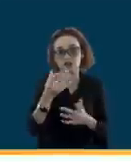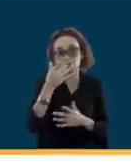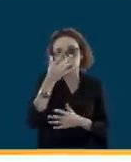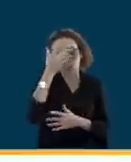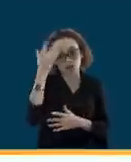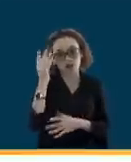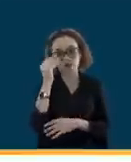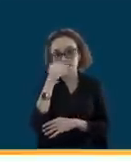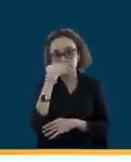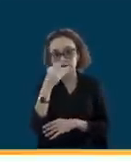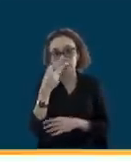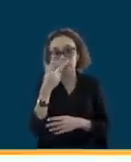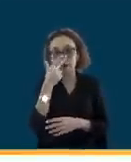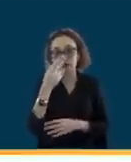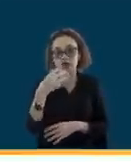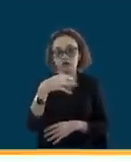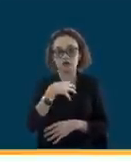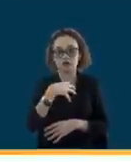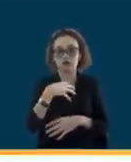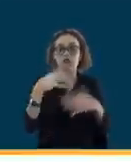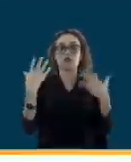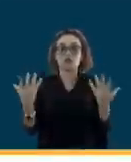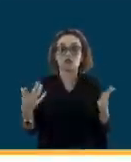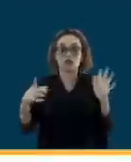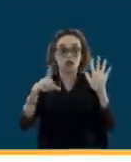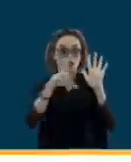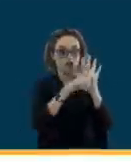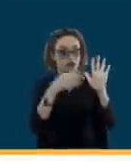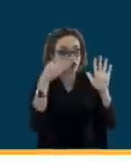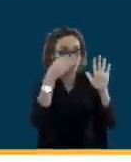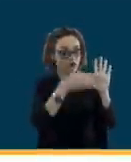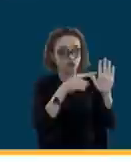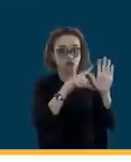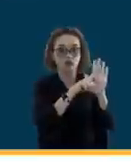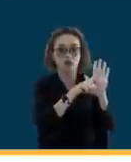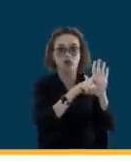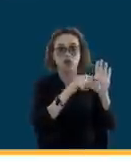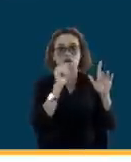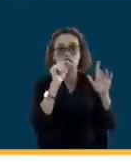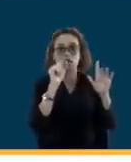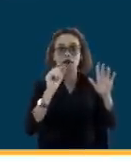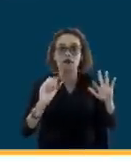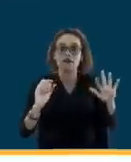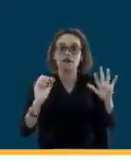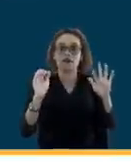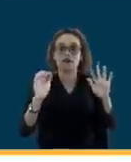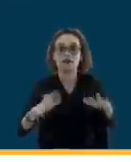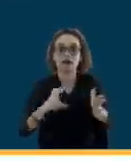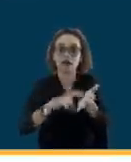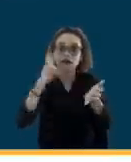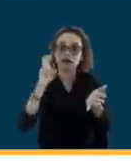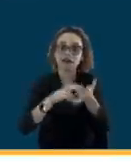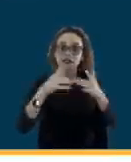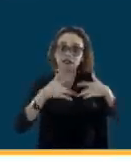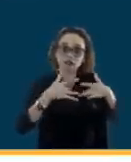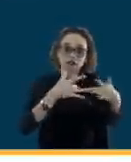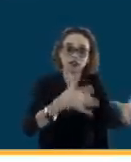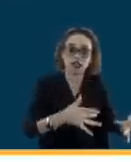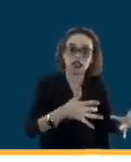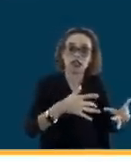Blanc, trabalhar as potências da alegria, as potências da solidariedade, as potências